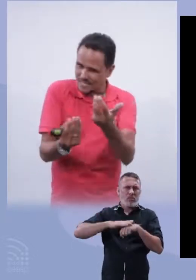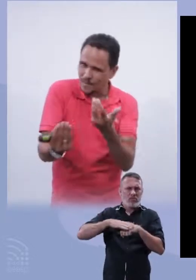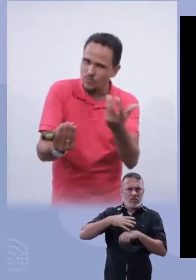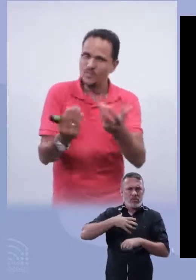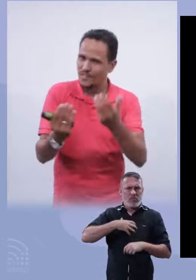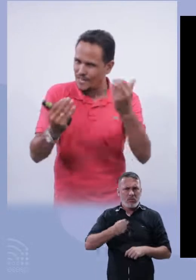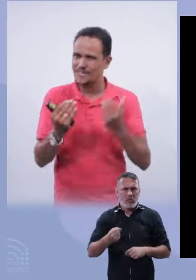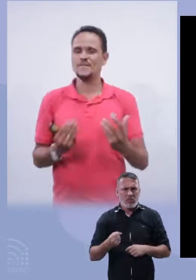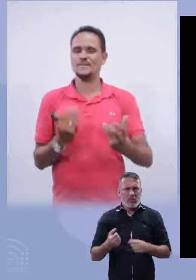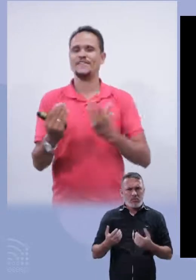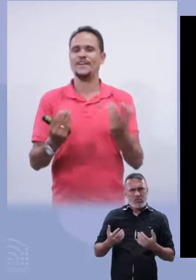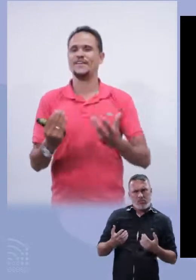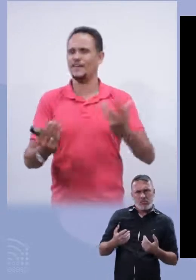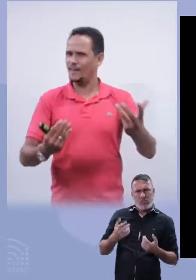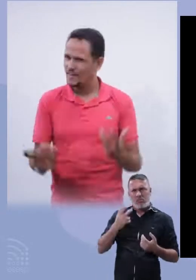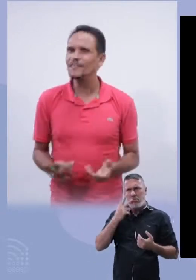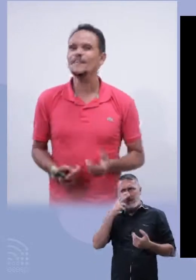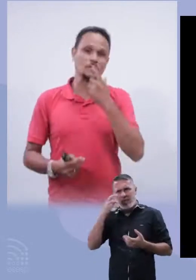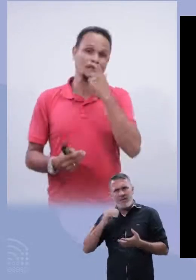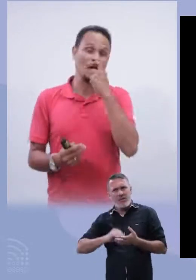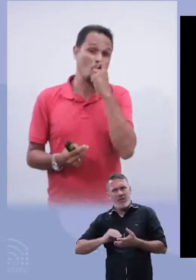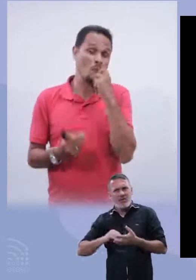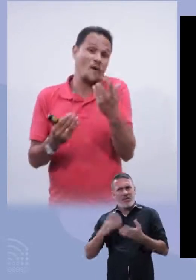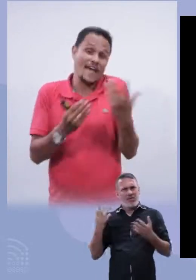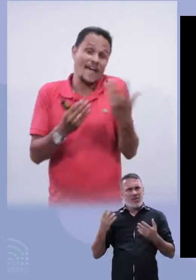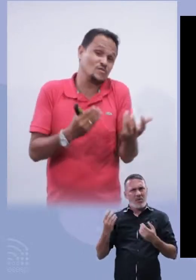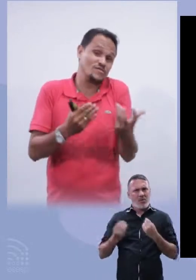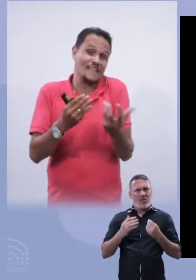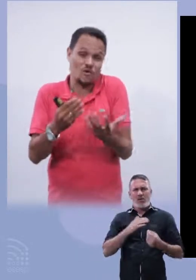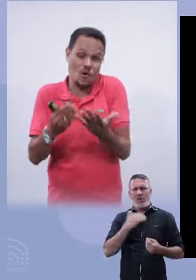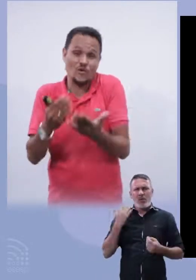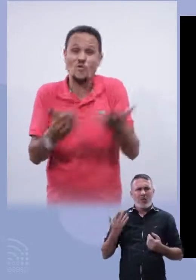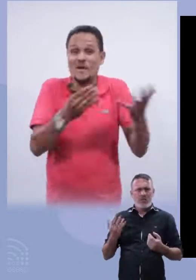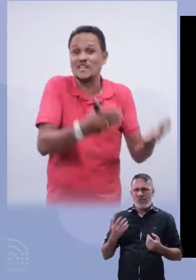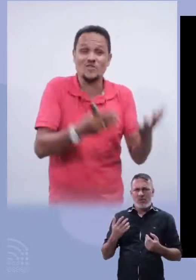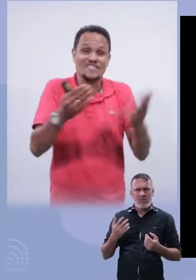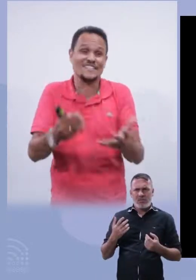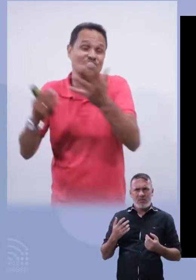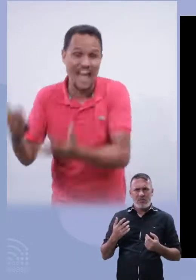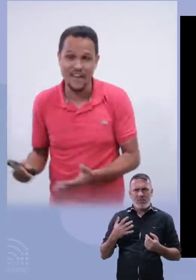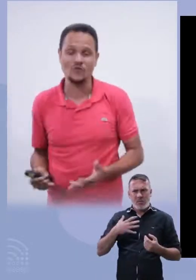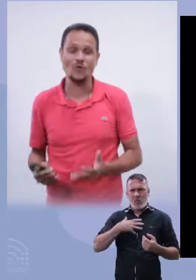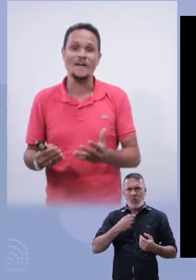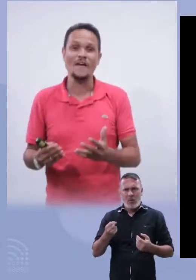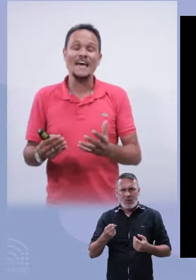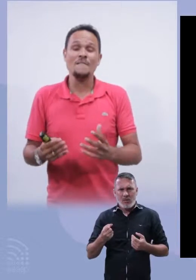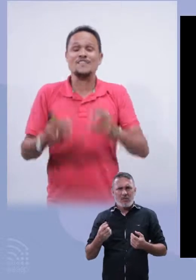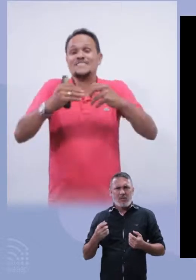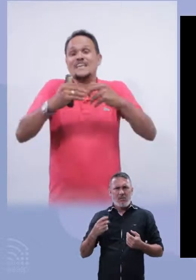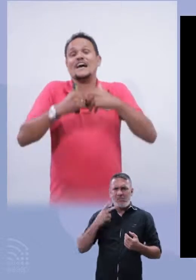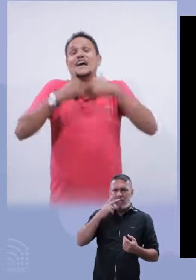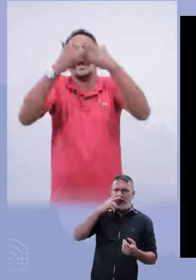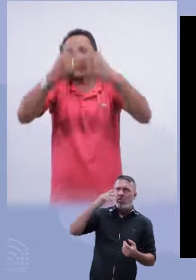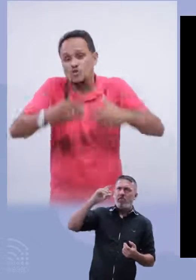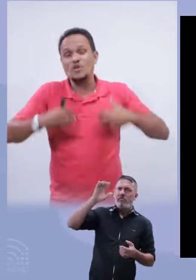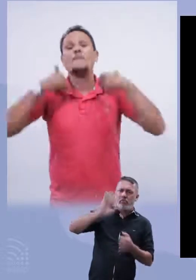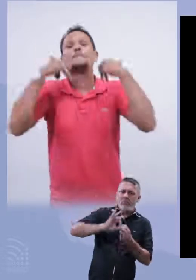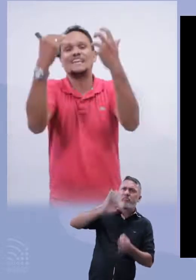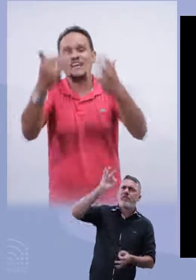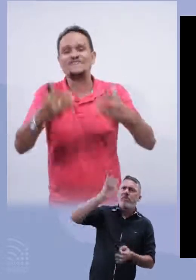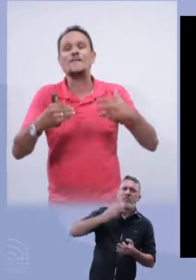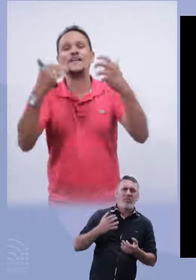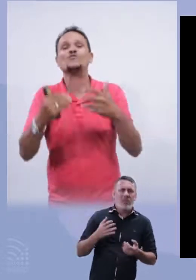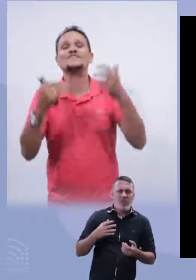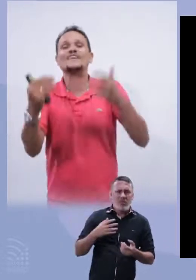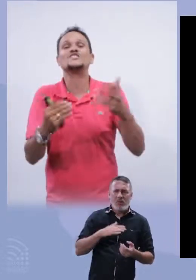Não precisa ser muito inteligente para ver que não tem como morrer, né, quando alguém cometer suicídio desse jeito. Mas vai ser anos